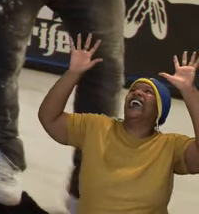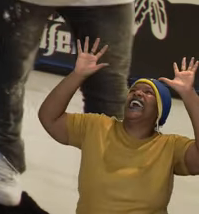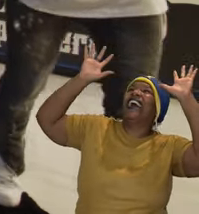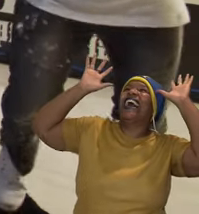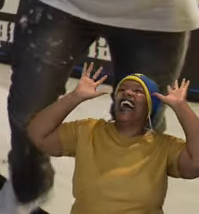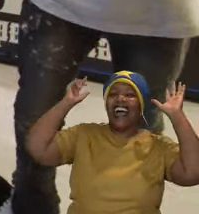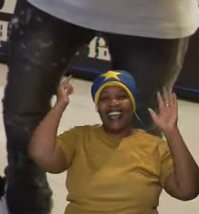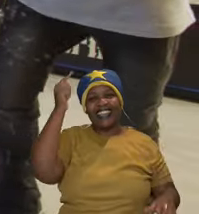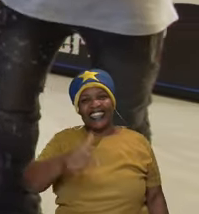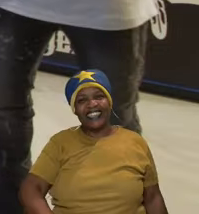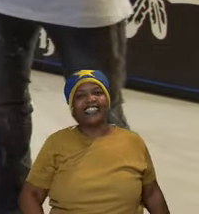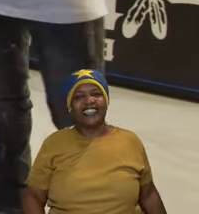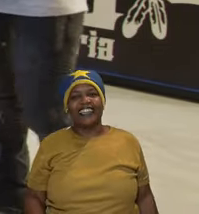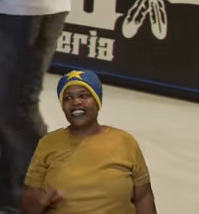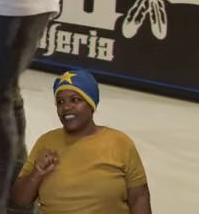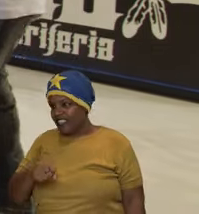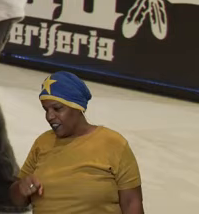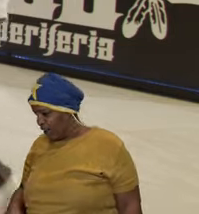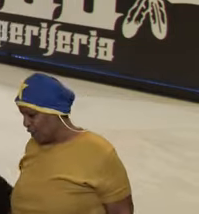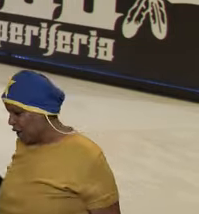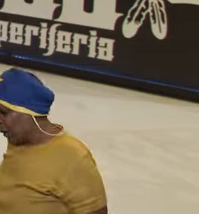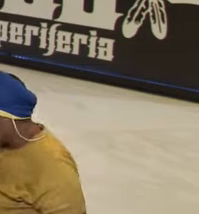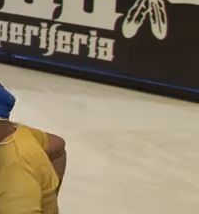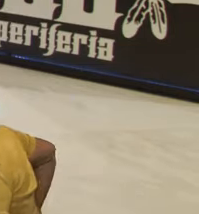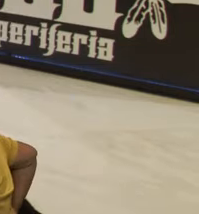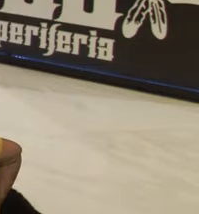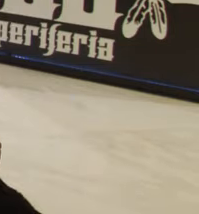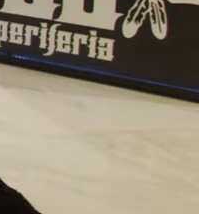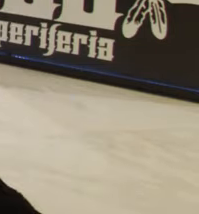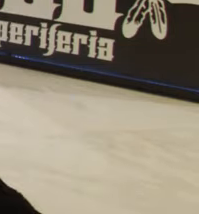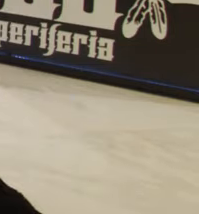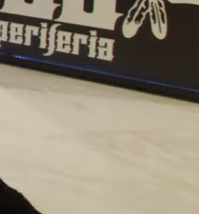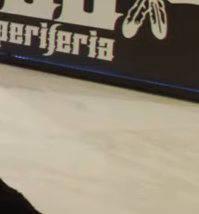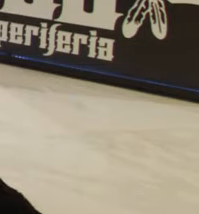Mais uma vez. E esse cachorro tá cabuloso mesmo.